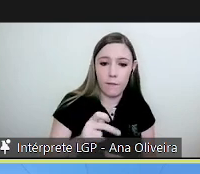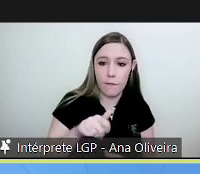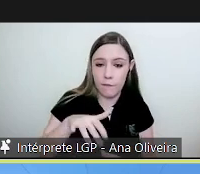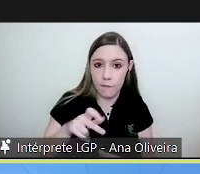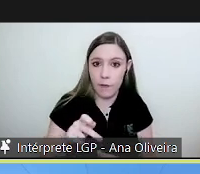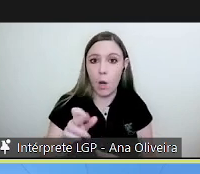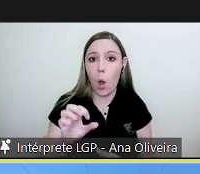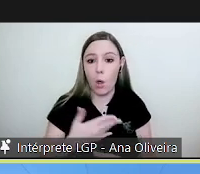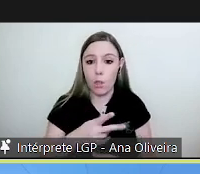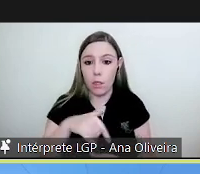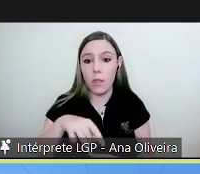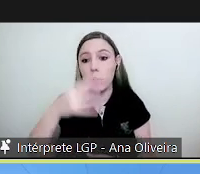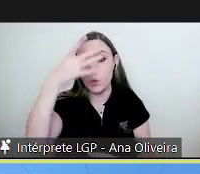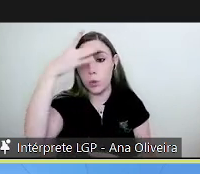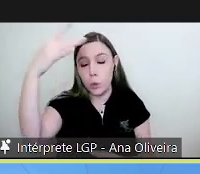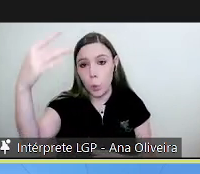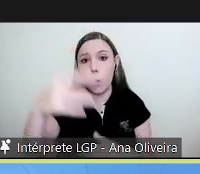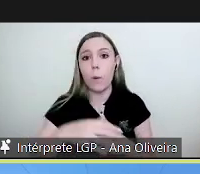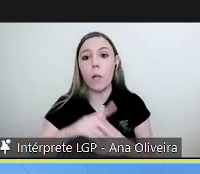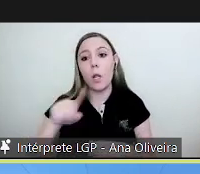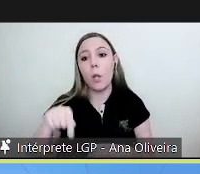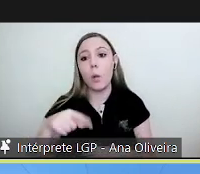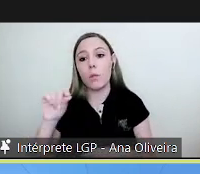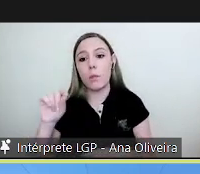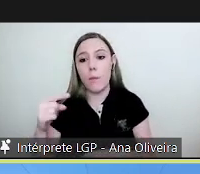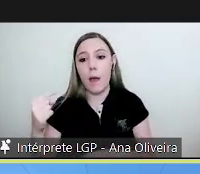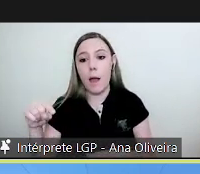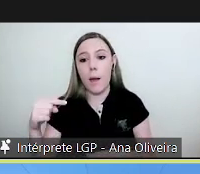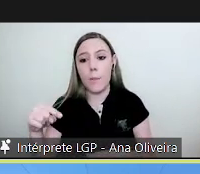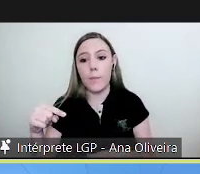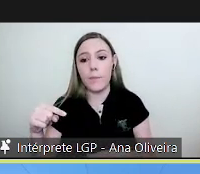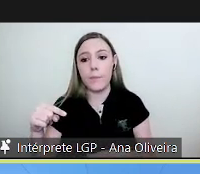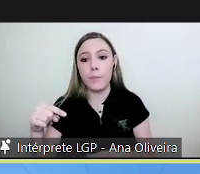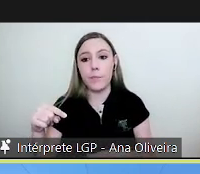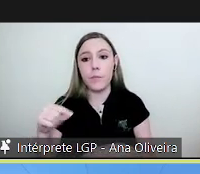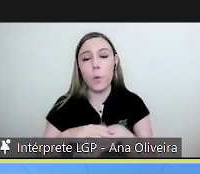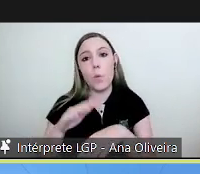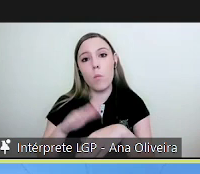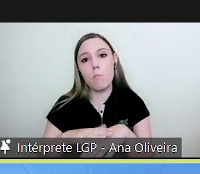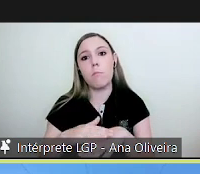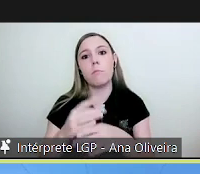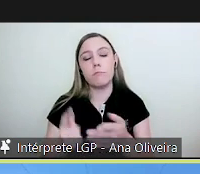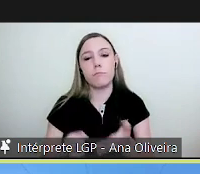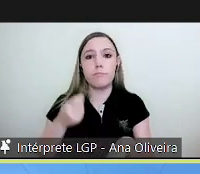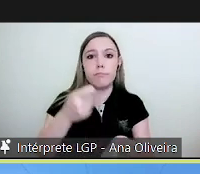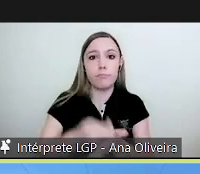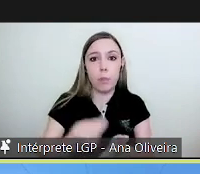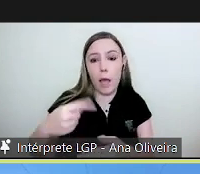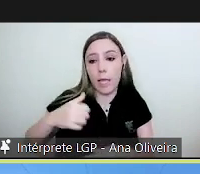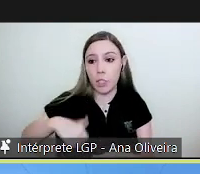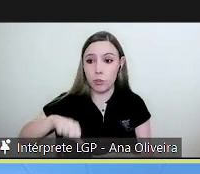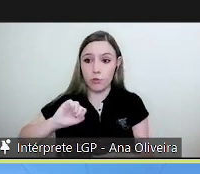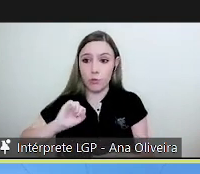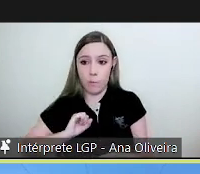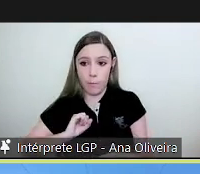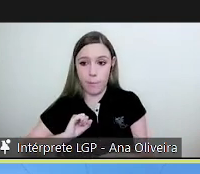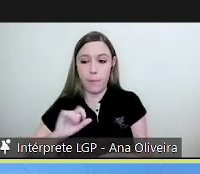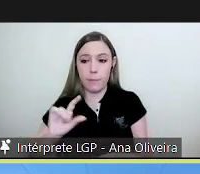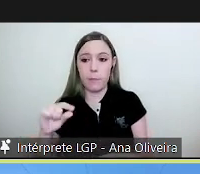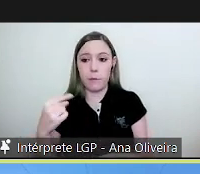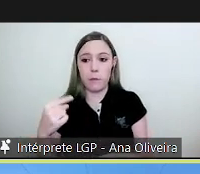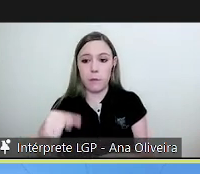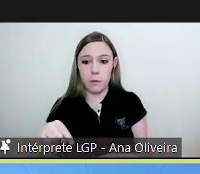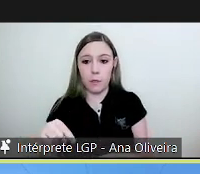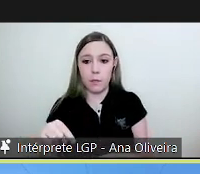e Setúbal, e um site também resultante do investimento recente que fizemos em Espanha, em Saragossa,